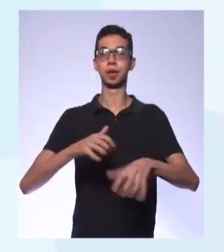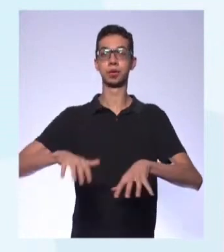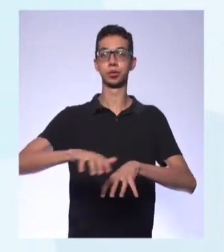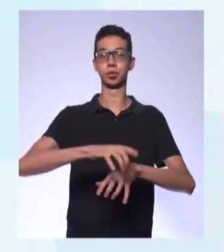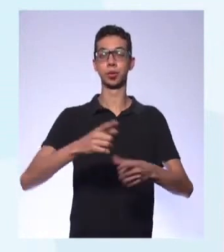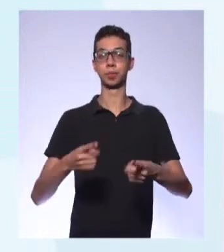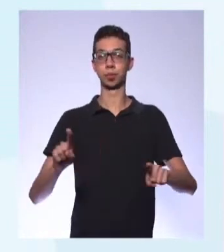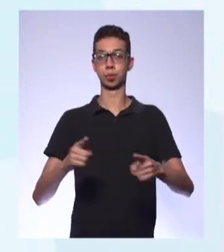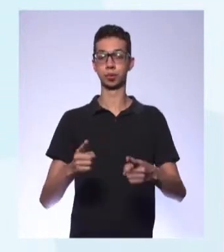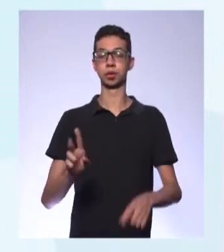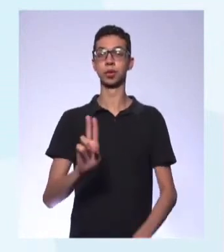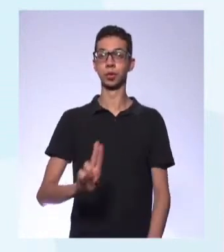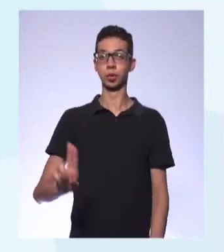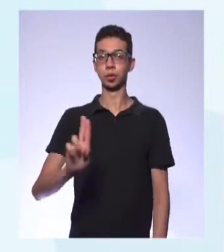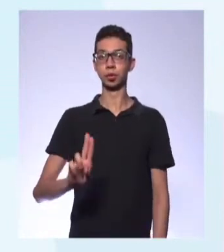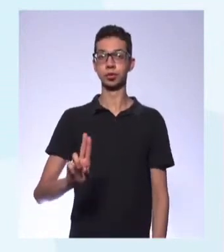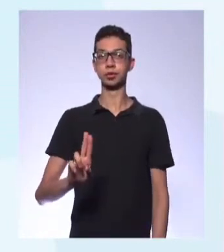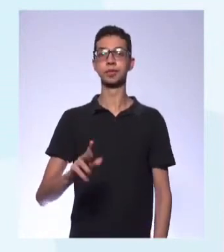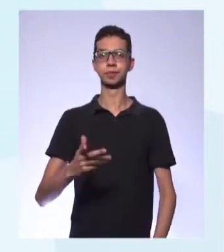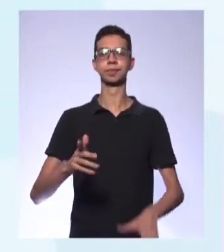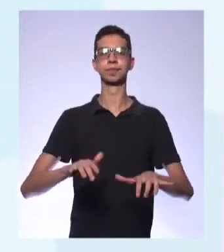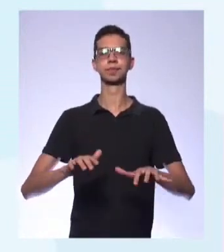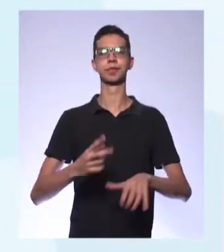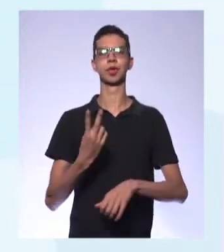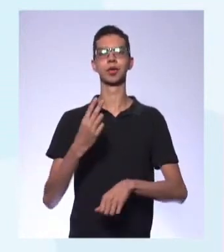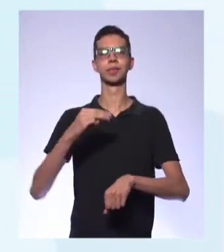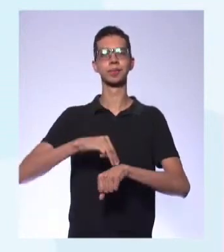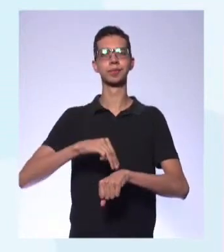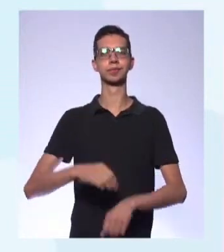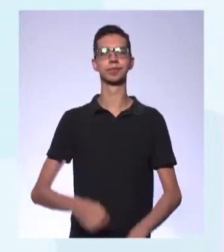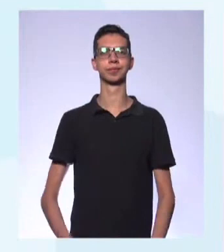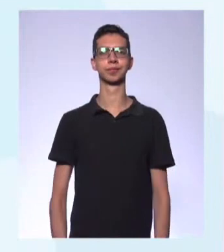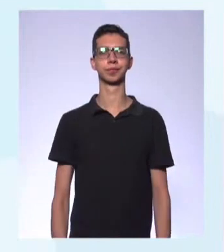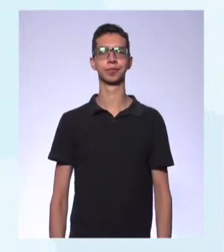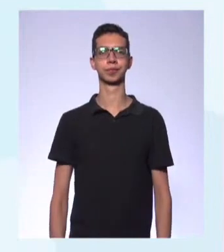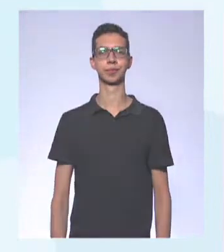musical? Escrevam para a gente aqui no chat, 2 minutinhos, a gente volta já.